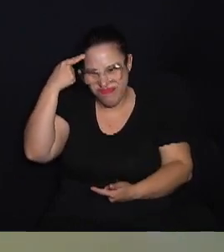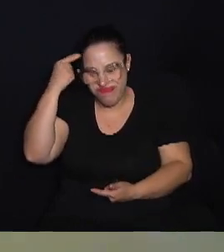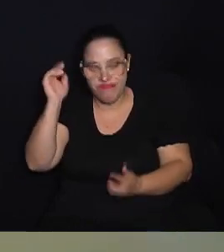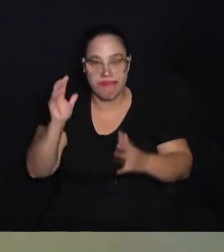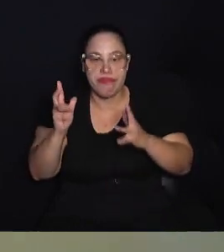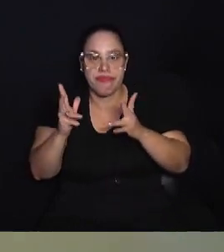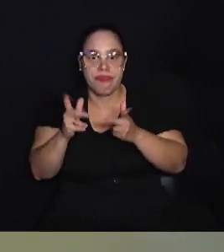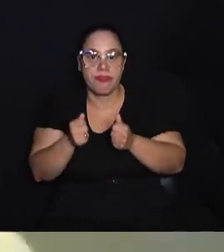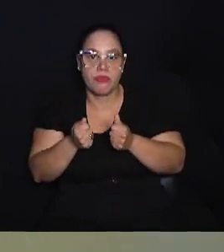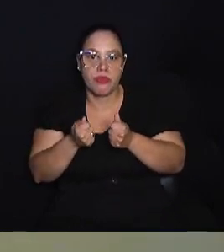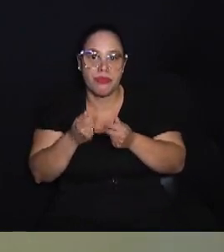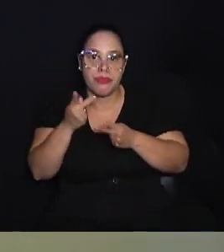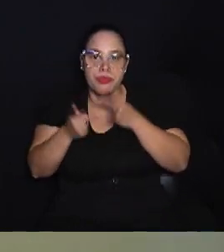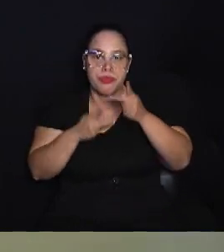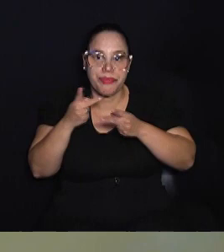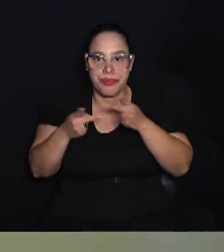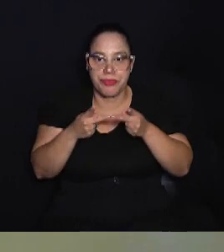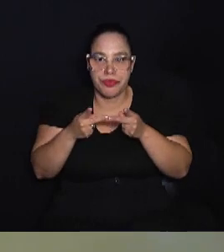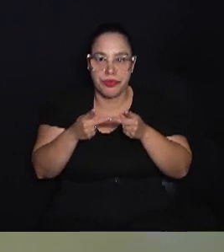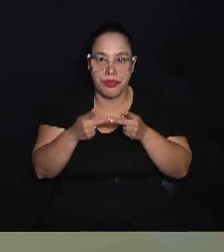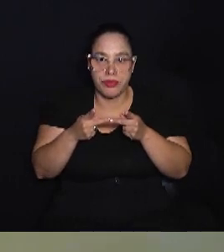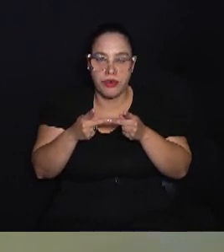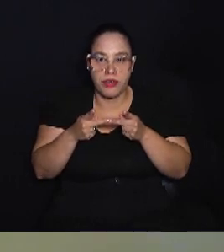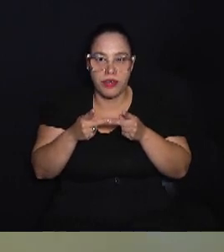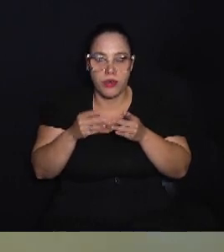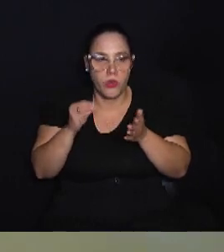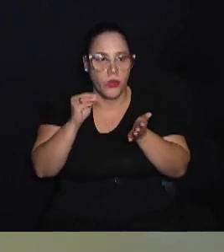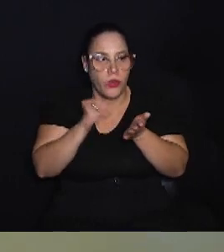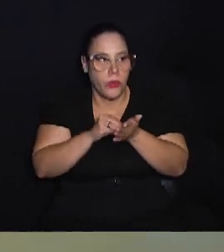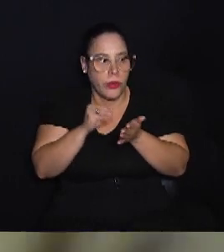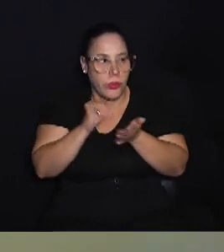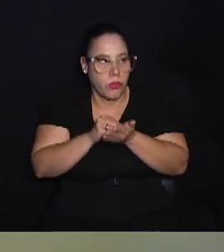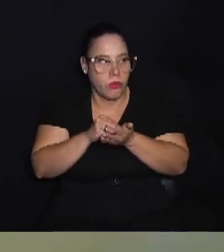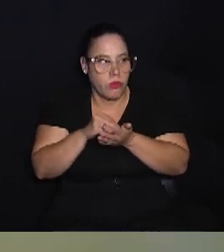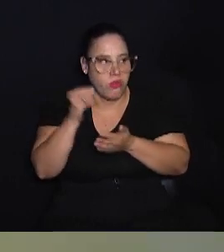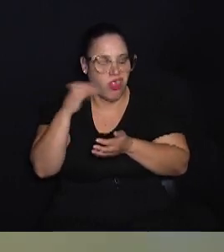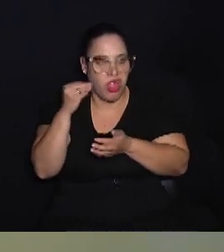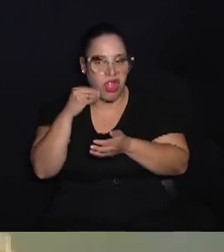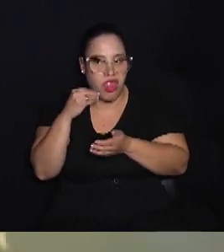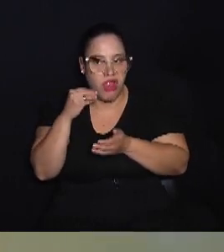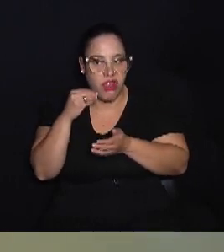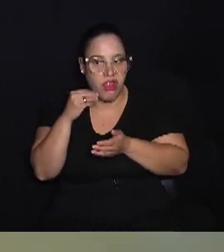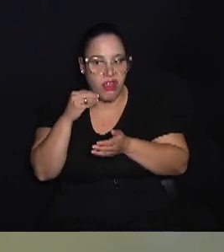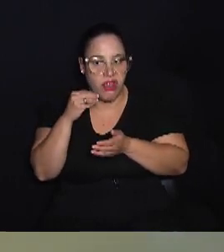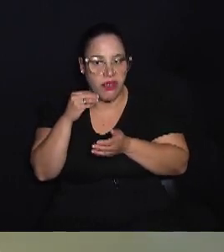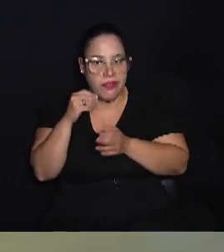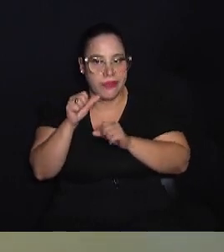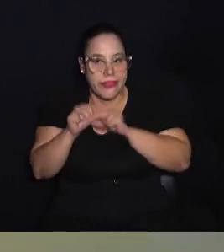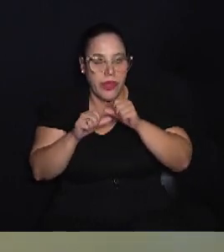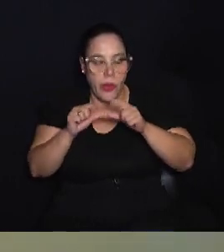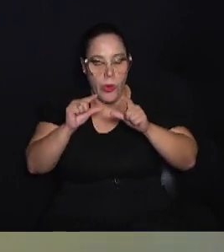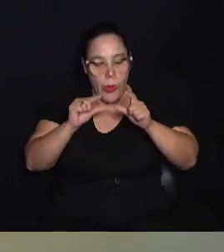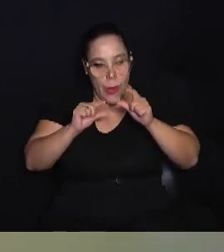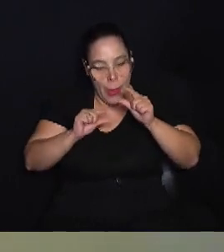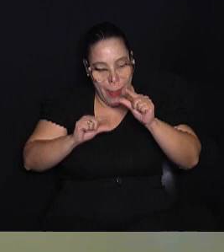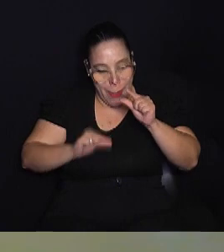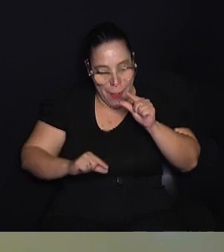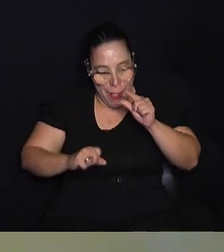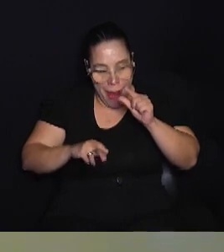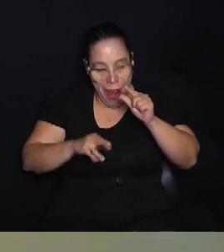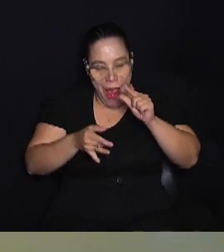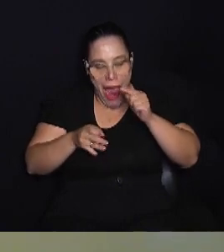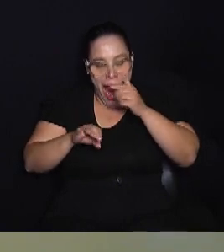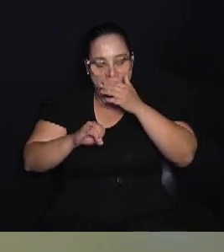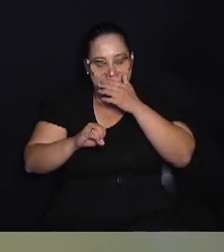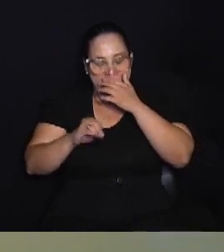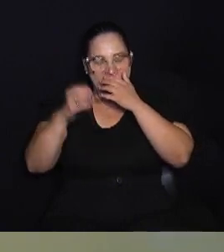causas que eu passei, a ortomolecular ajuda muito. Ela não vai mudar o curso da doença, mas ela vai minimizar a inflamação desse